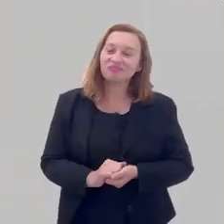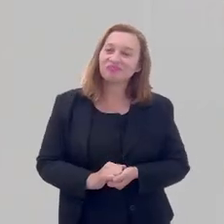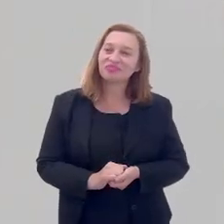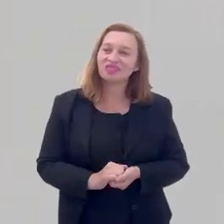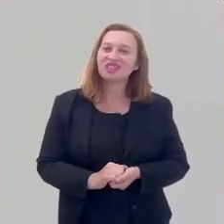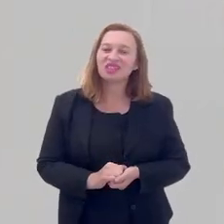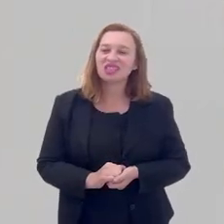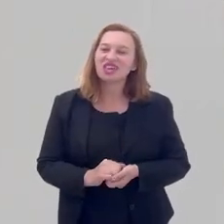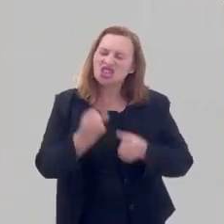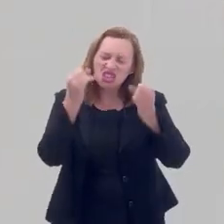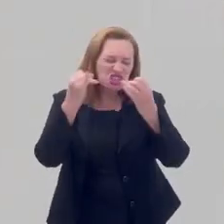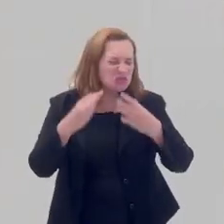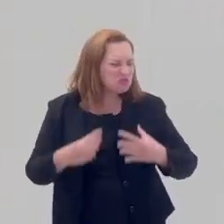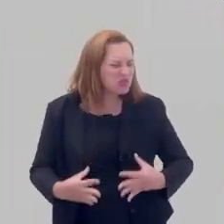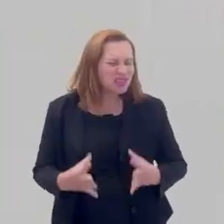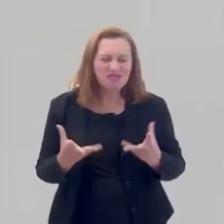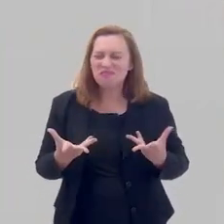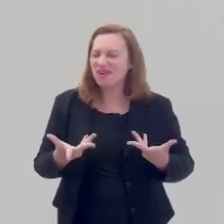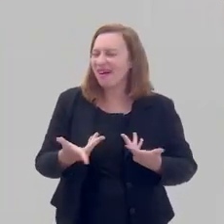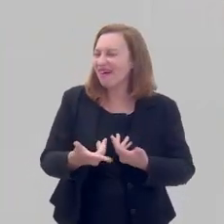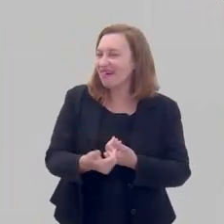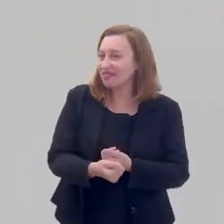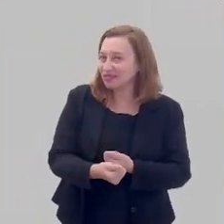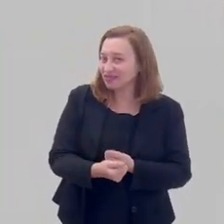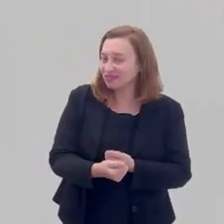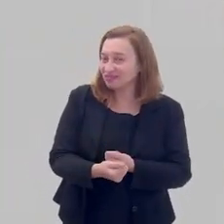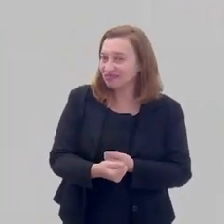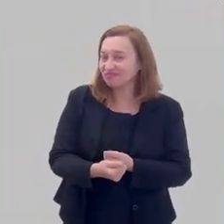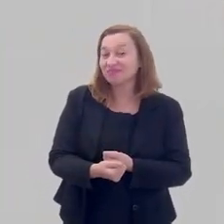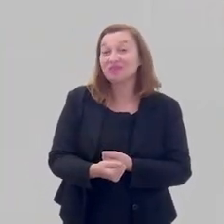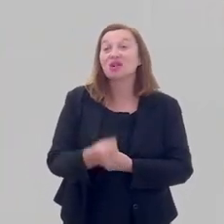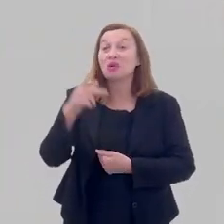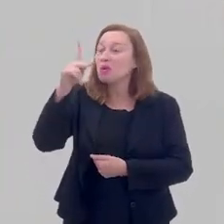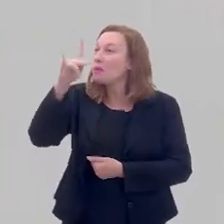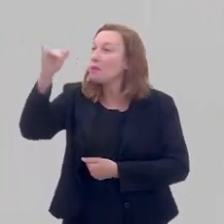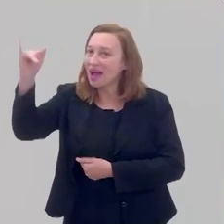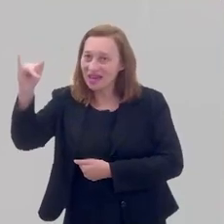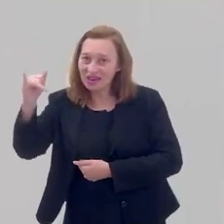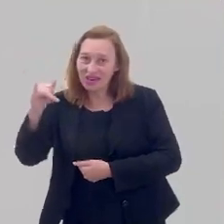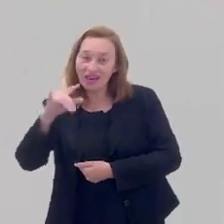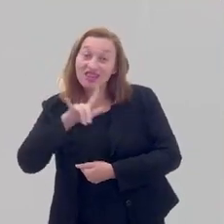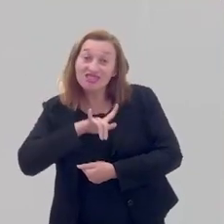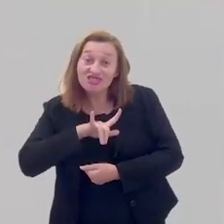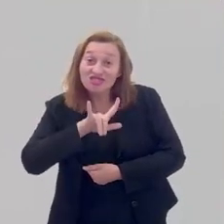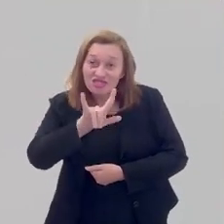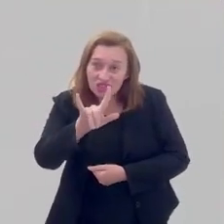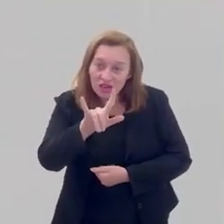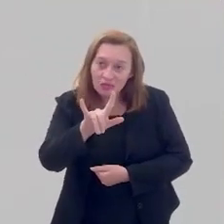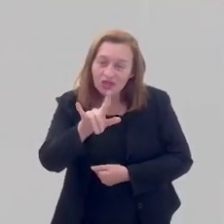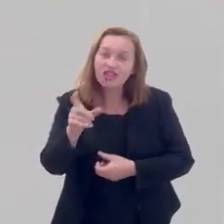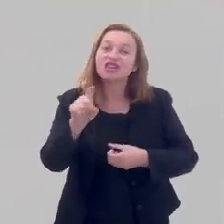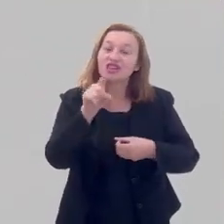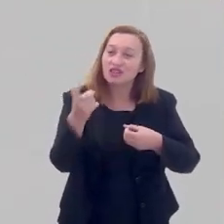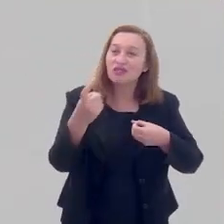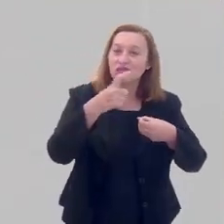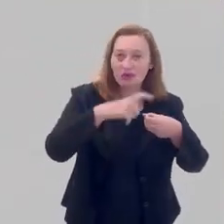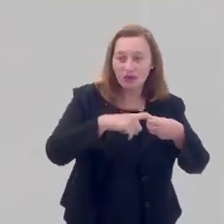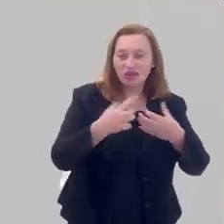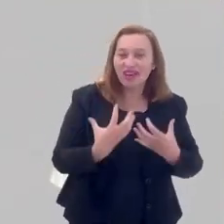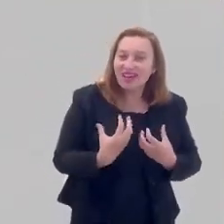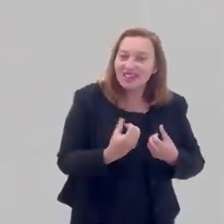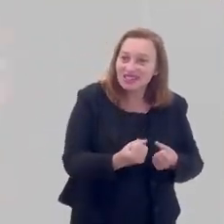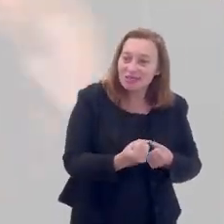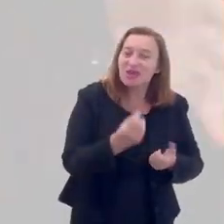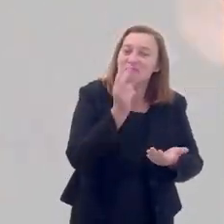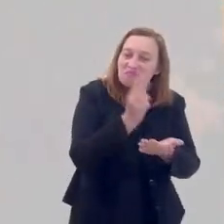nos diz muito isso a música maravilhosa e o Incrível que o pai se ama tanto que ainda assim volta a te